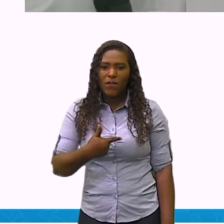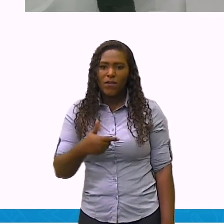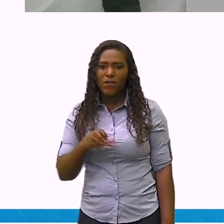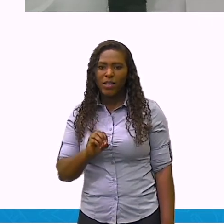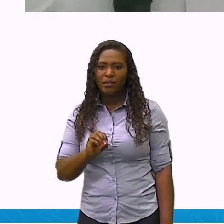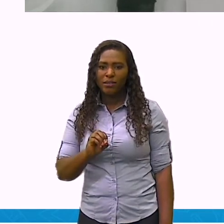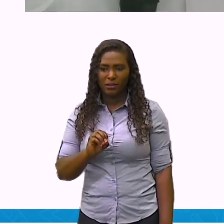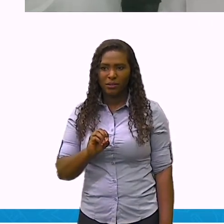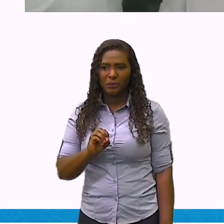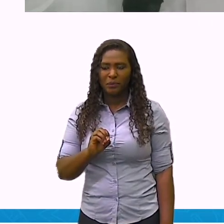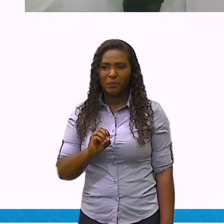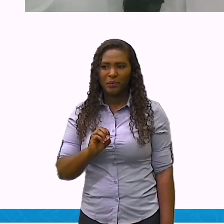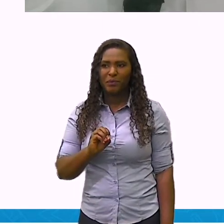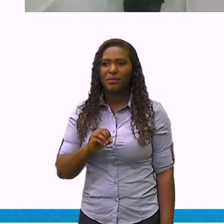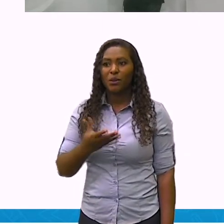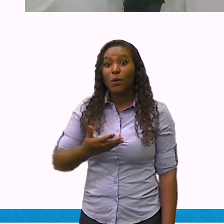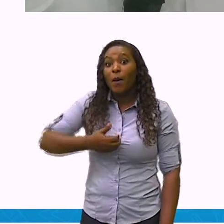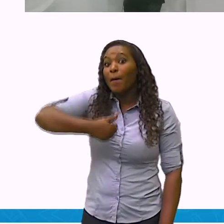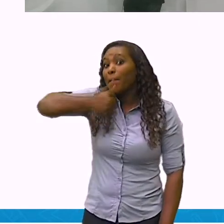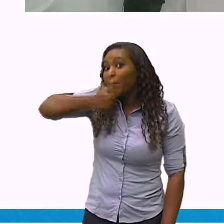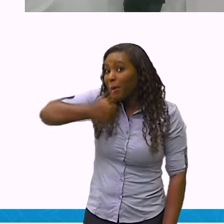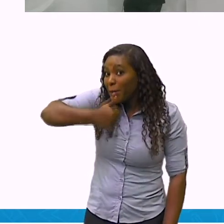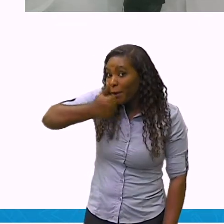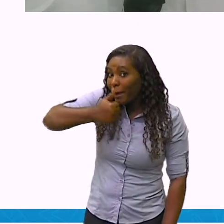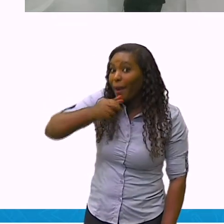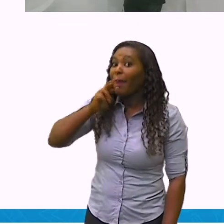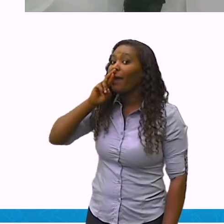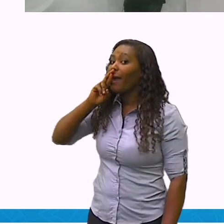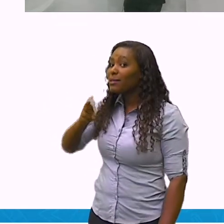aqui vai dar